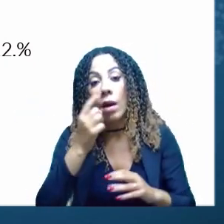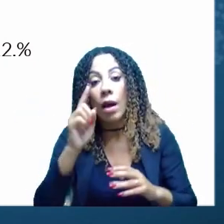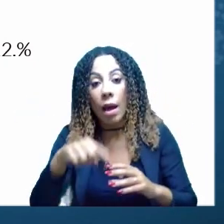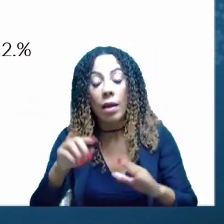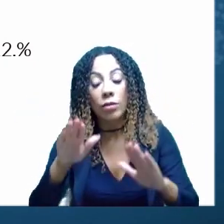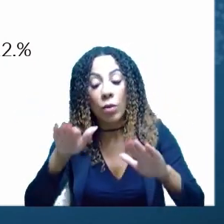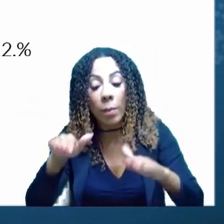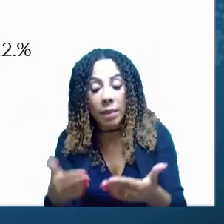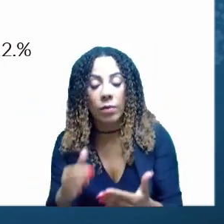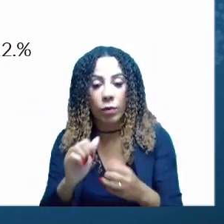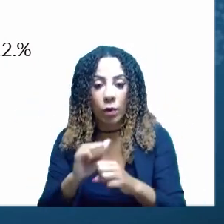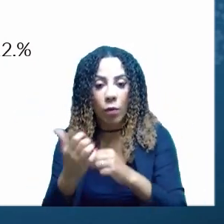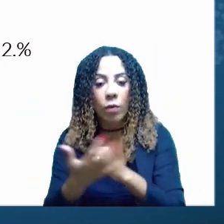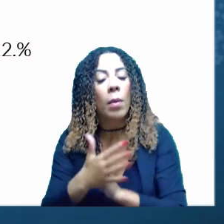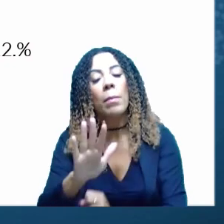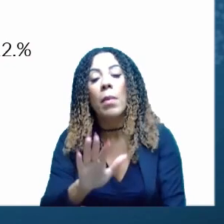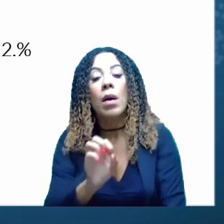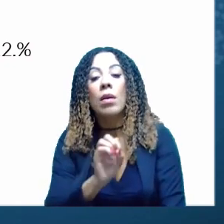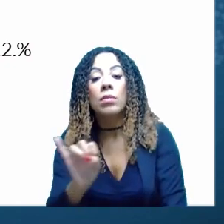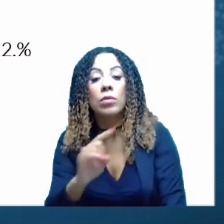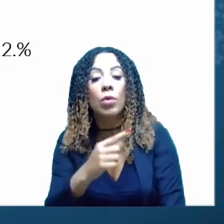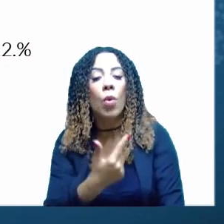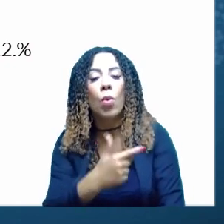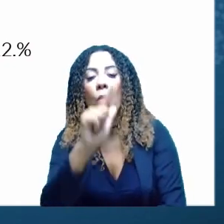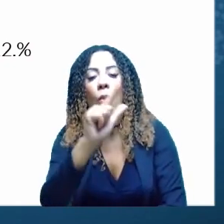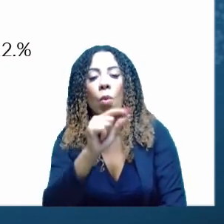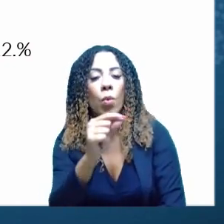uma vacina que não